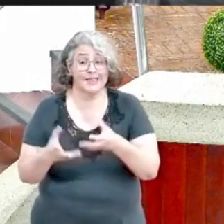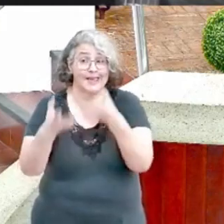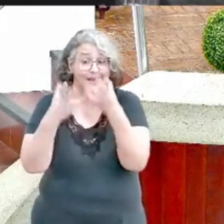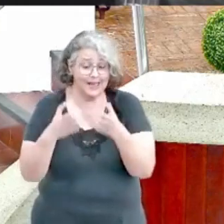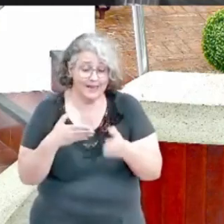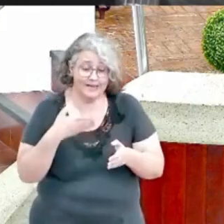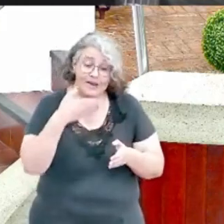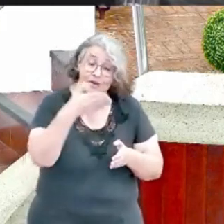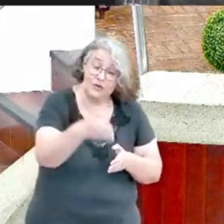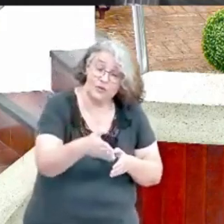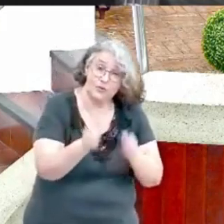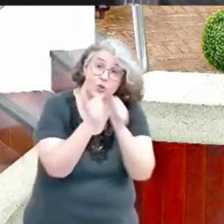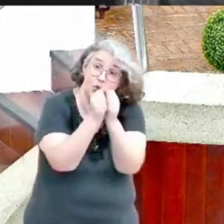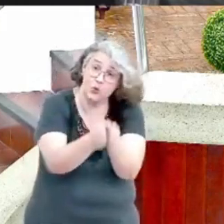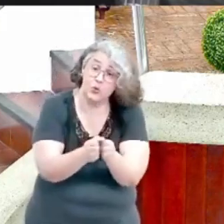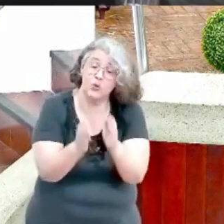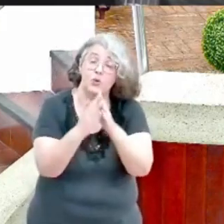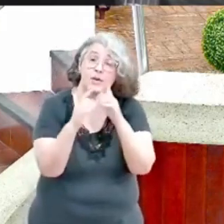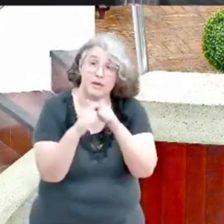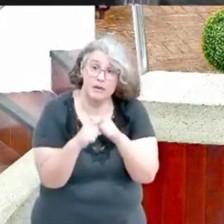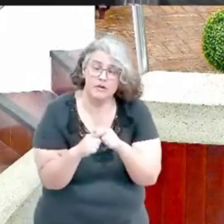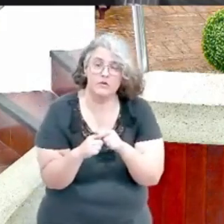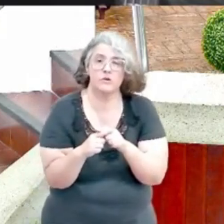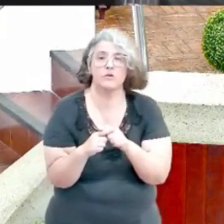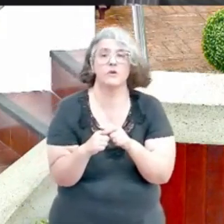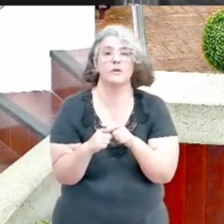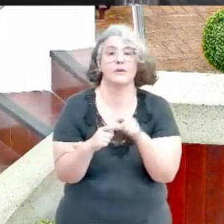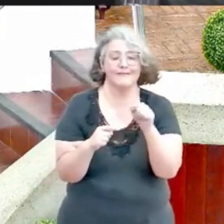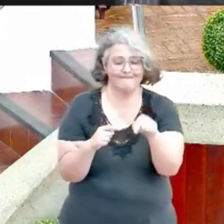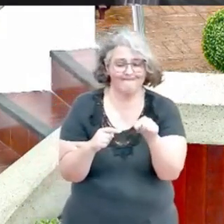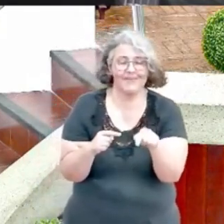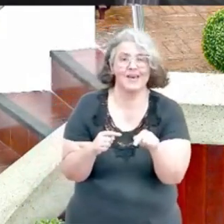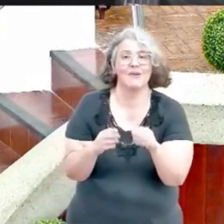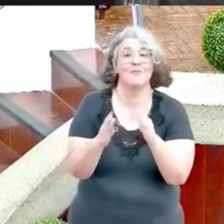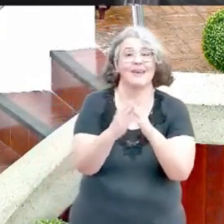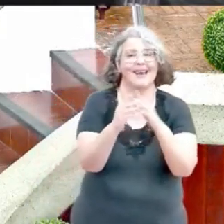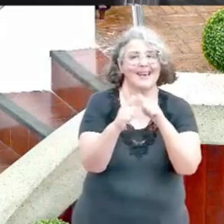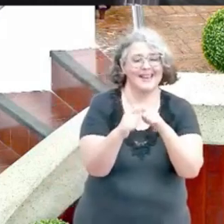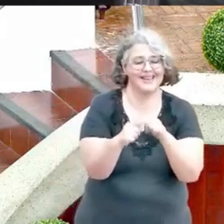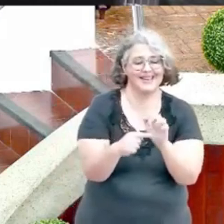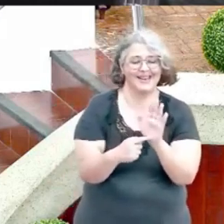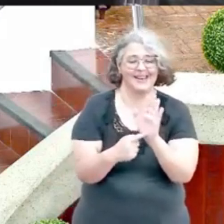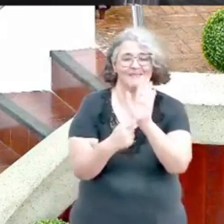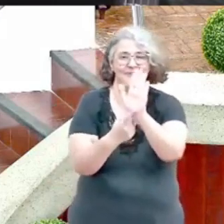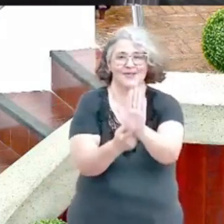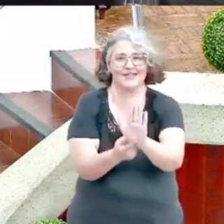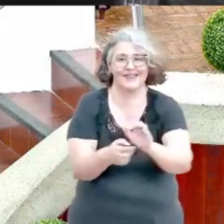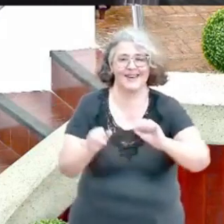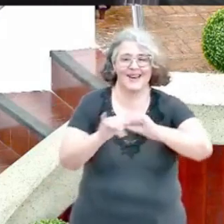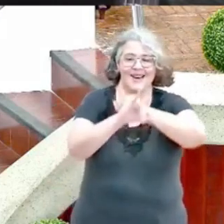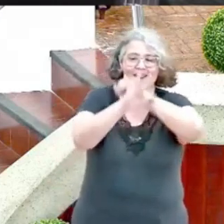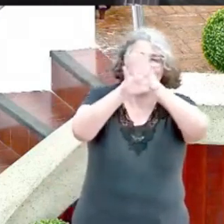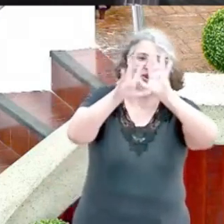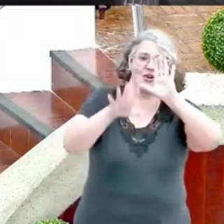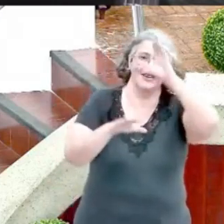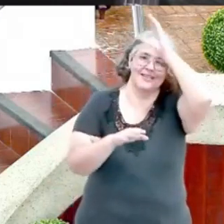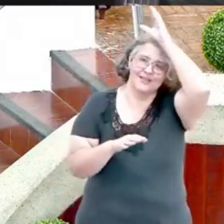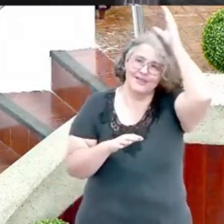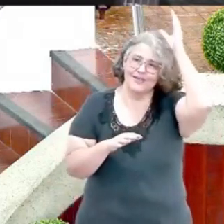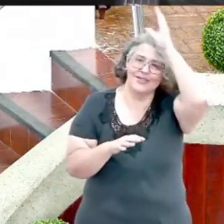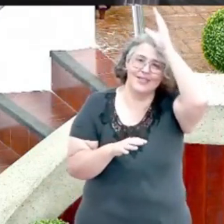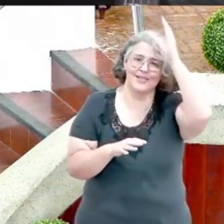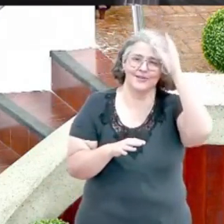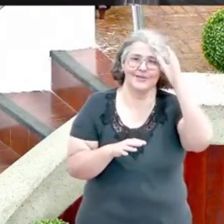estar com a igreja. E o motivo é que a igreja é o reflexo da glória de Cristo, que Paulo